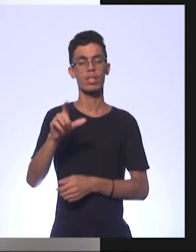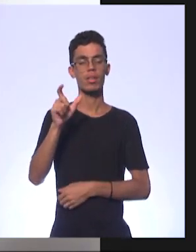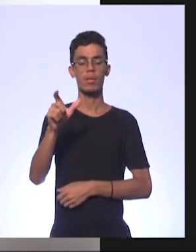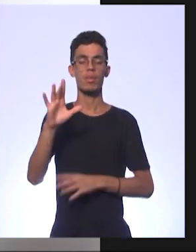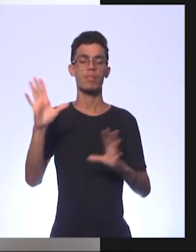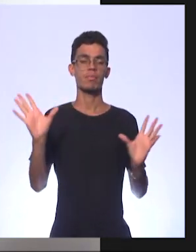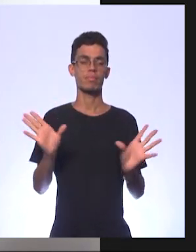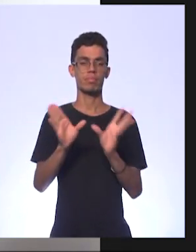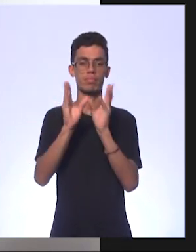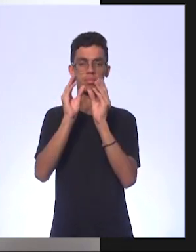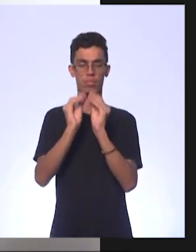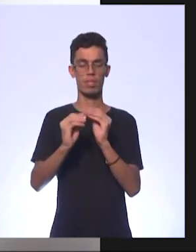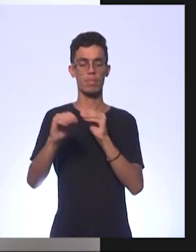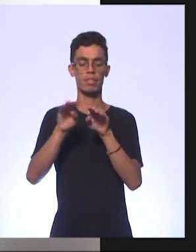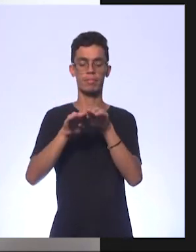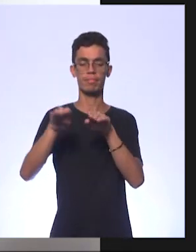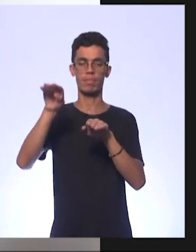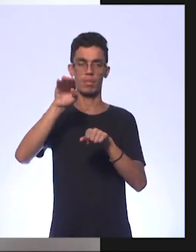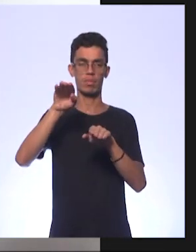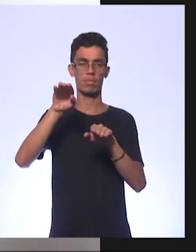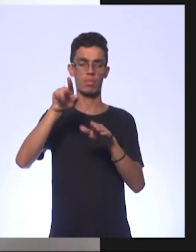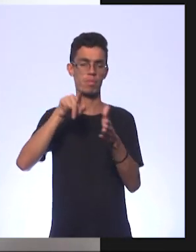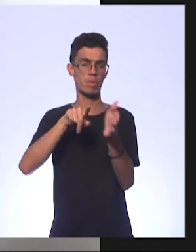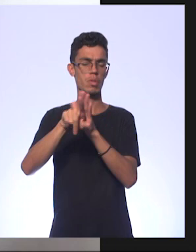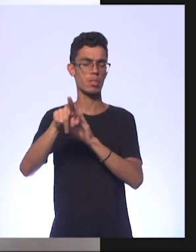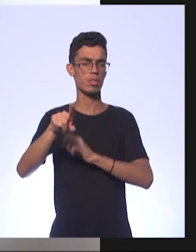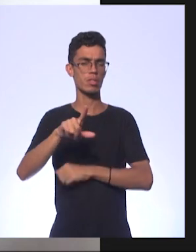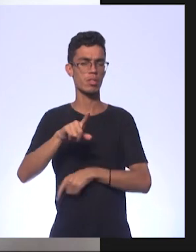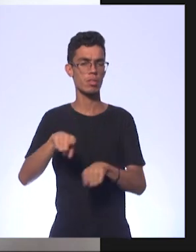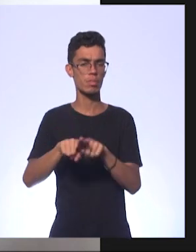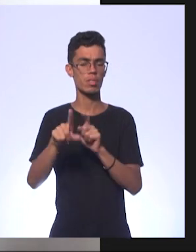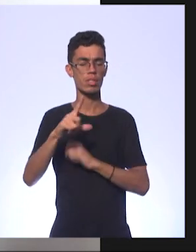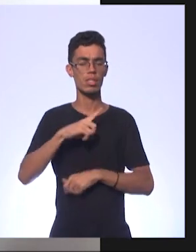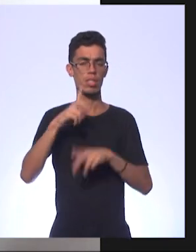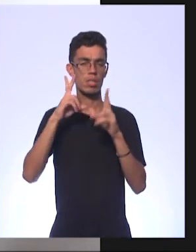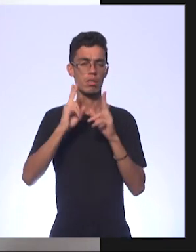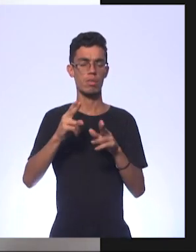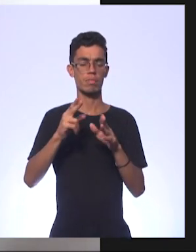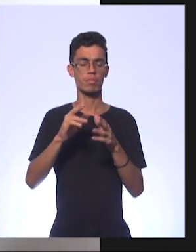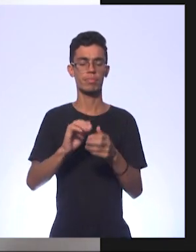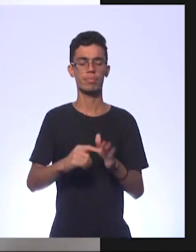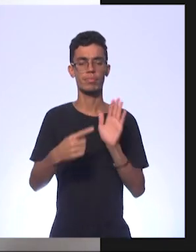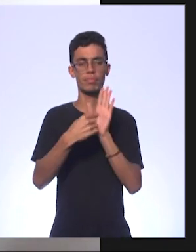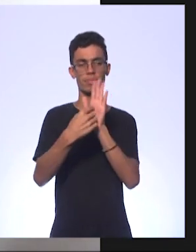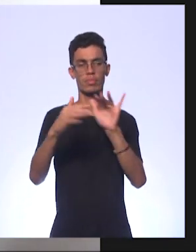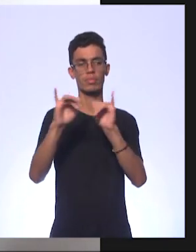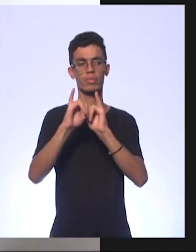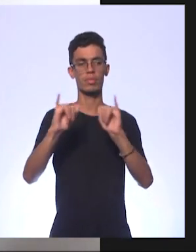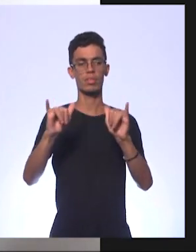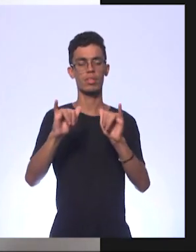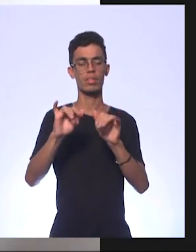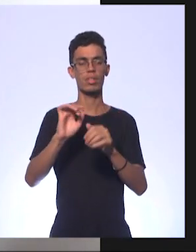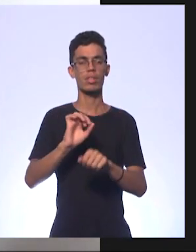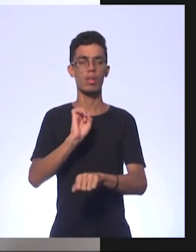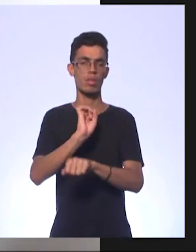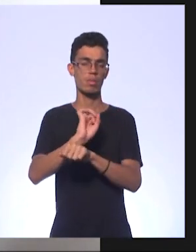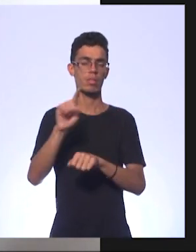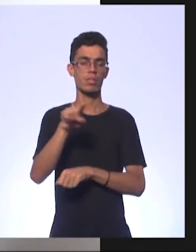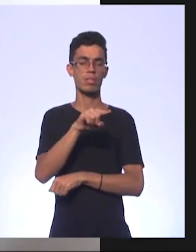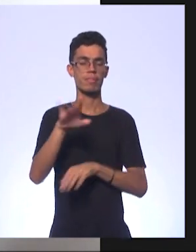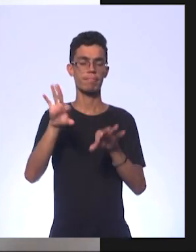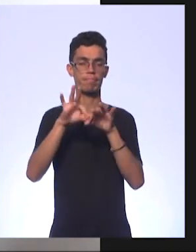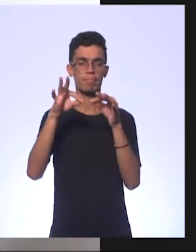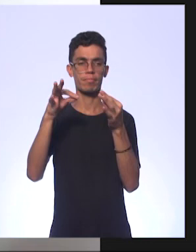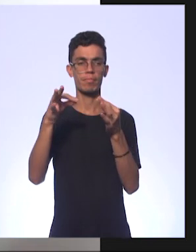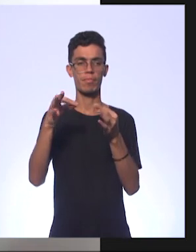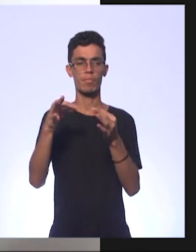tem níveis, as questões também têm níveis. Deixa eu colocar isso para vocês. Então, o que eu espero? A questão mais simples é